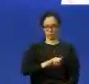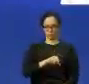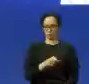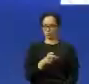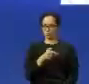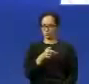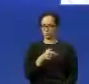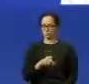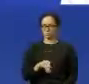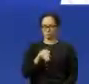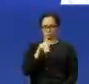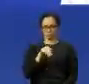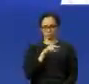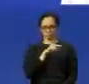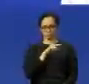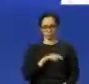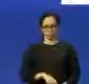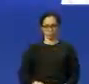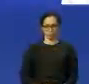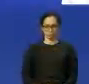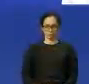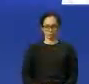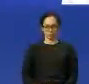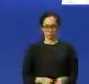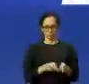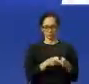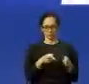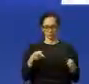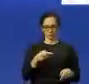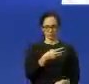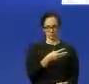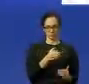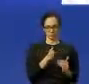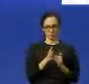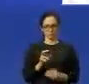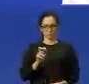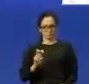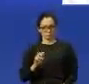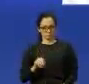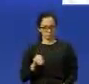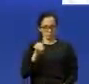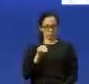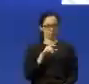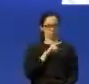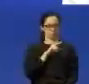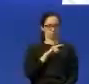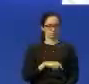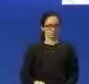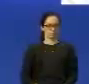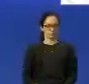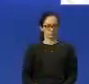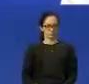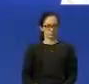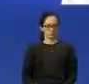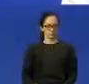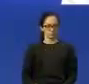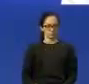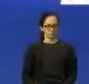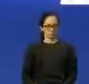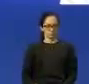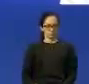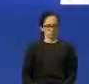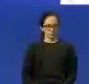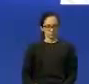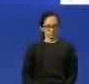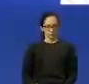1,7 metros de largura e comprimento de 3 a 5 metros, no caso, largura e comprimento, né? E